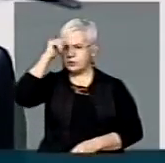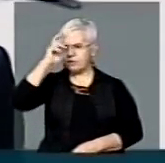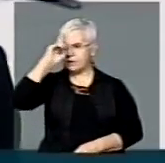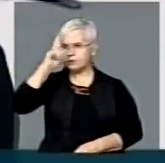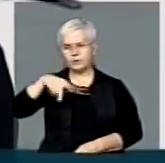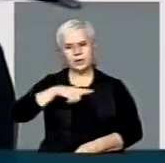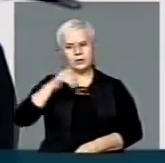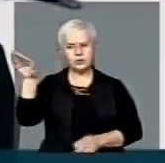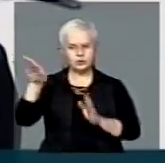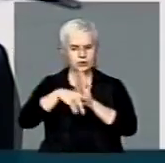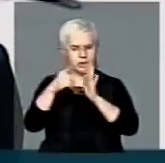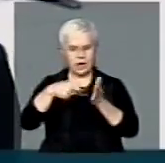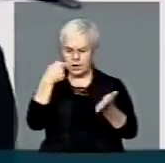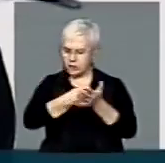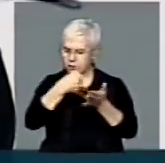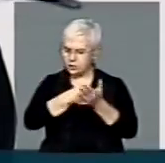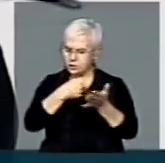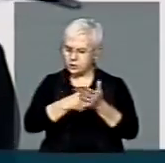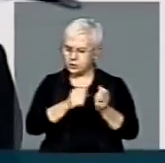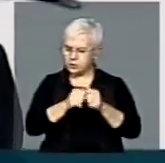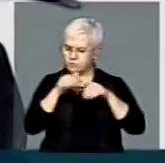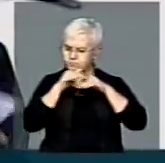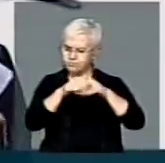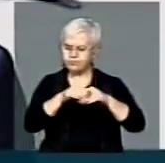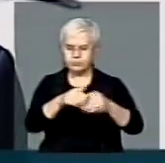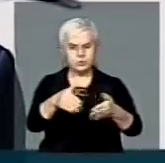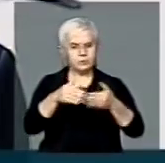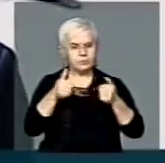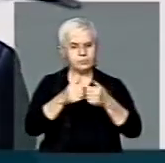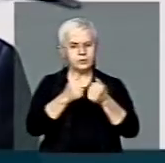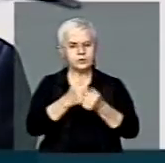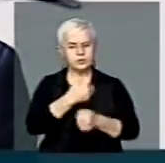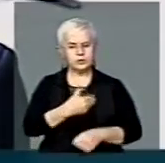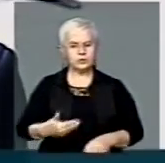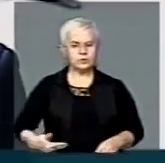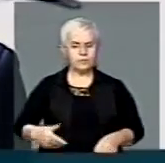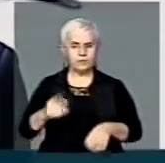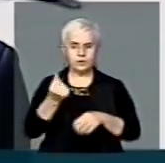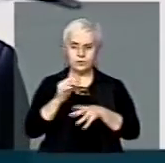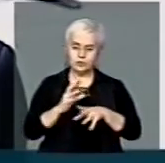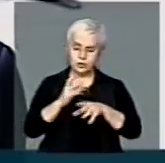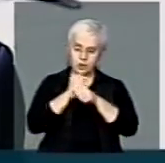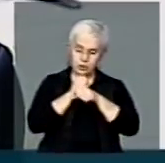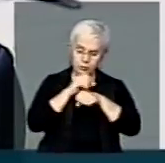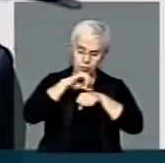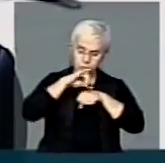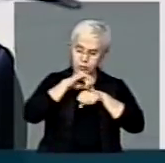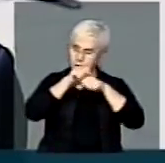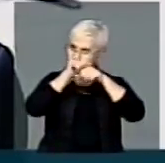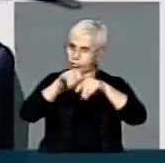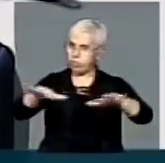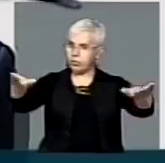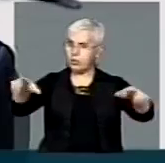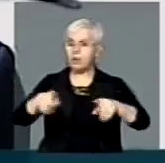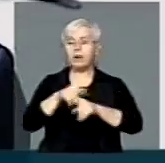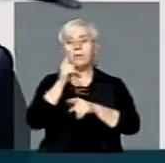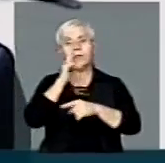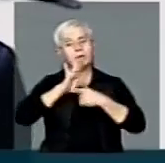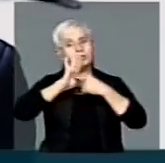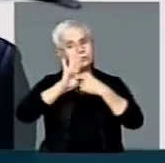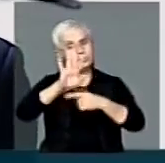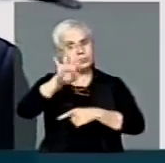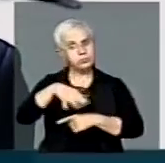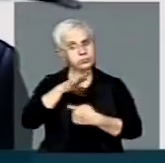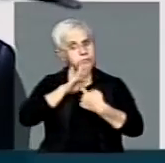cá, nos pressionar, solicitar do governo desconcentração de recursos. Mas é preciso eles prestarem